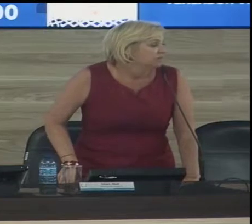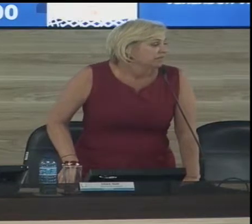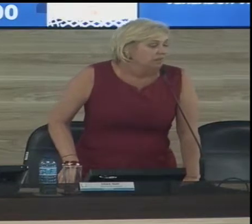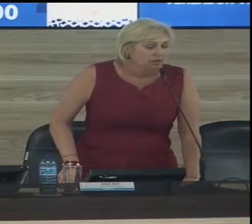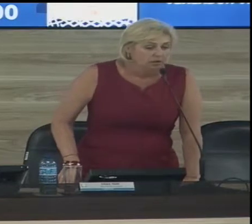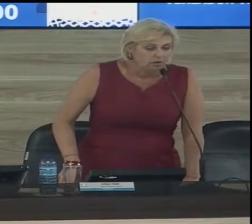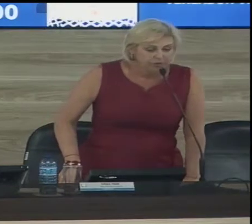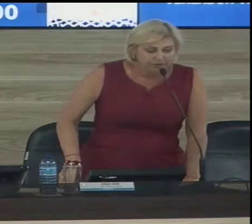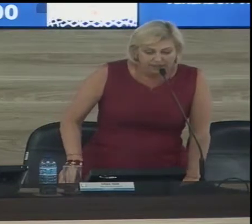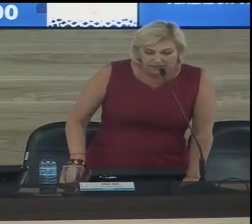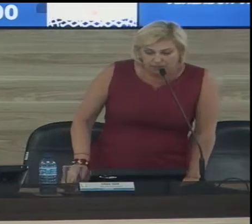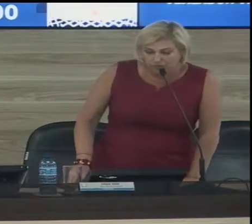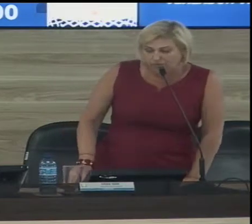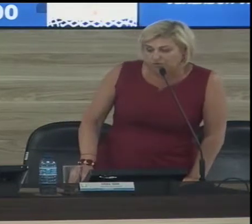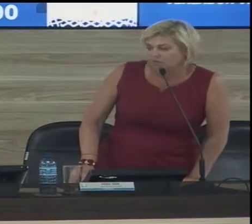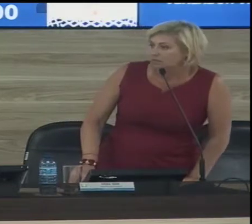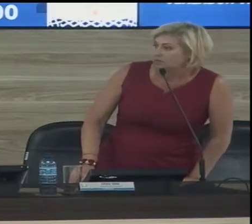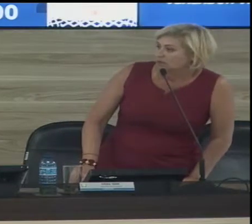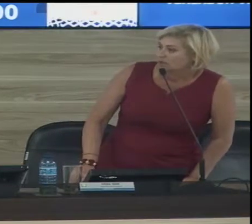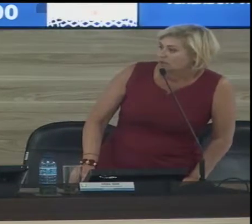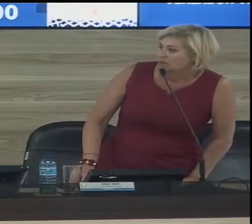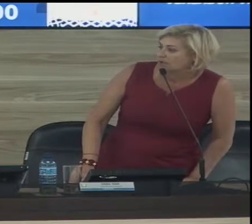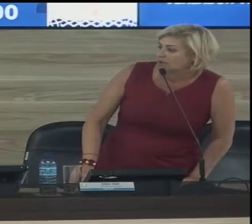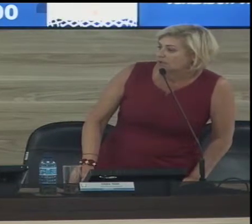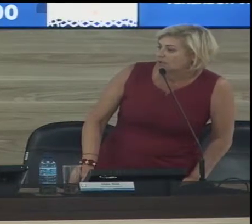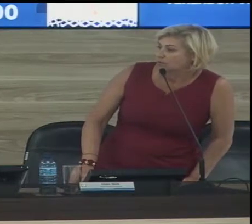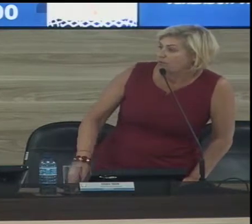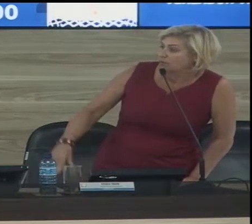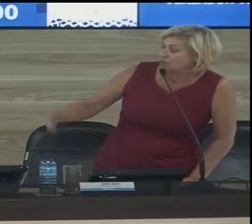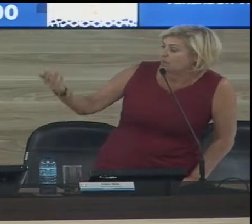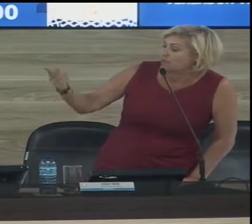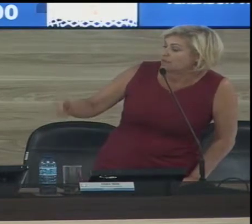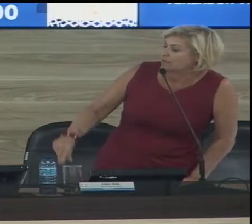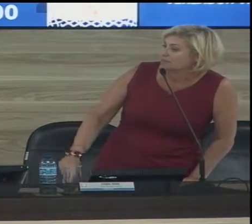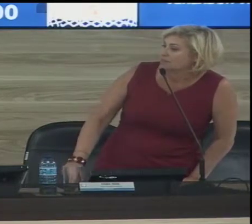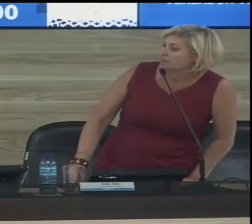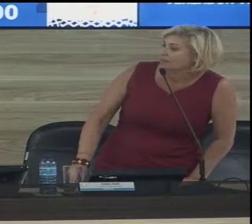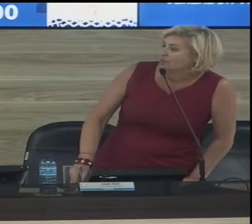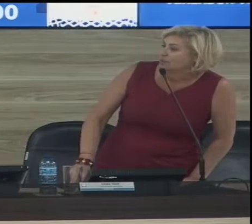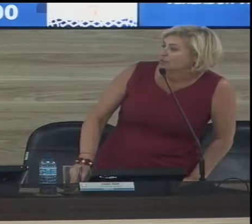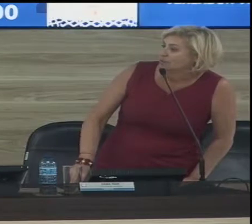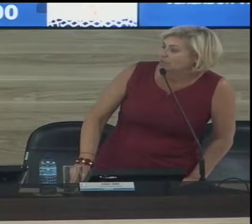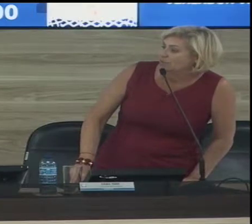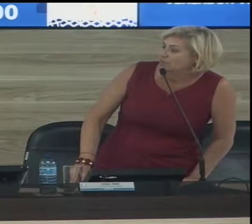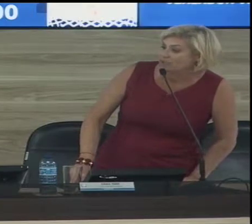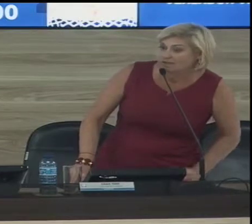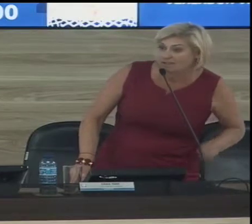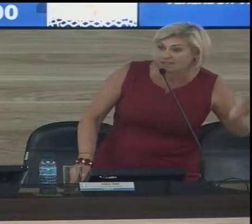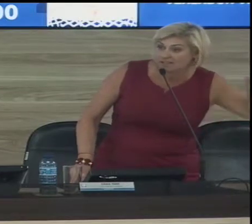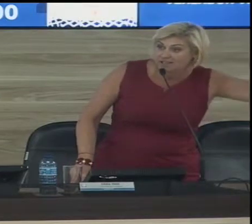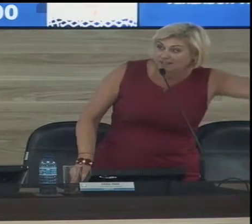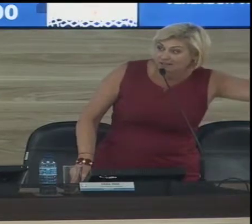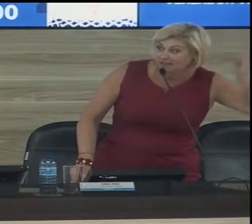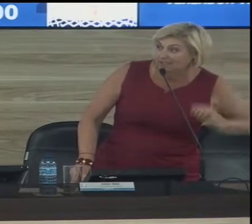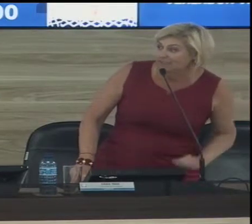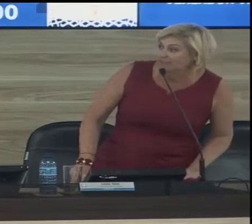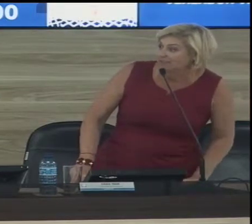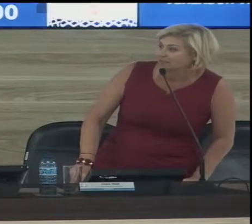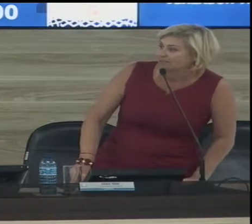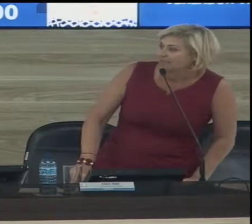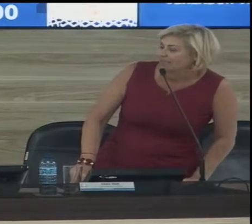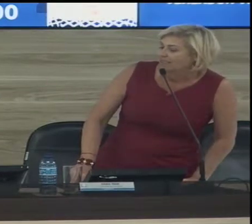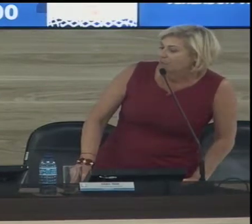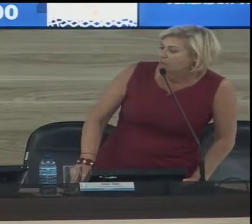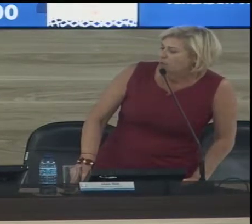oriental, como teríamos o bairro dos Pires, como teríamos a festa